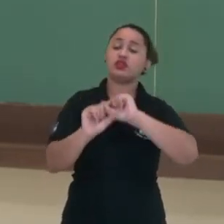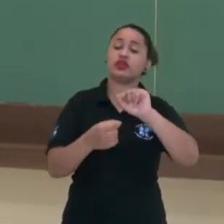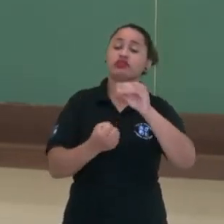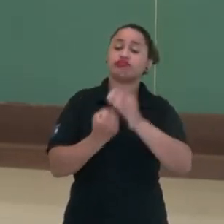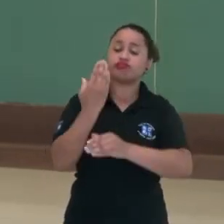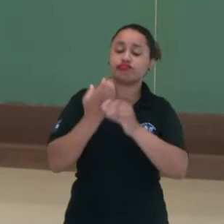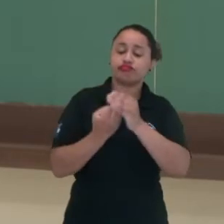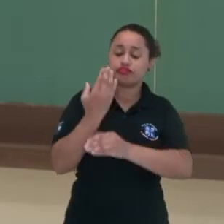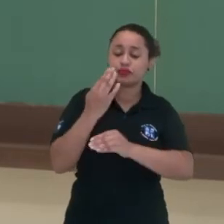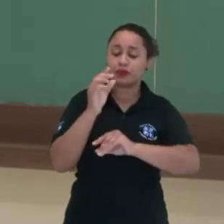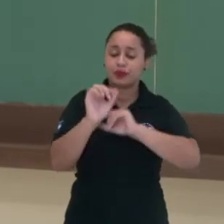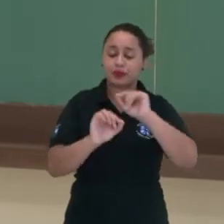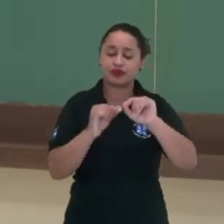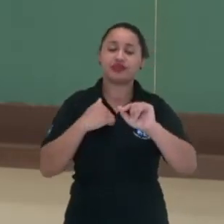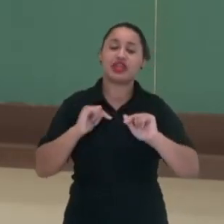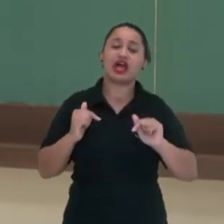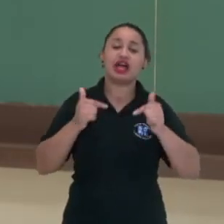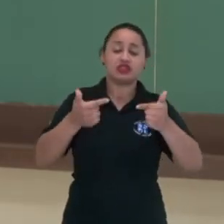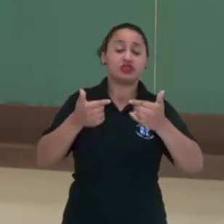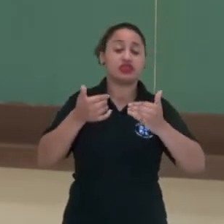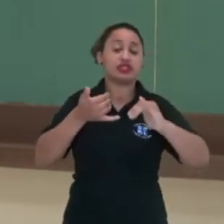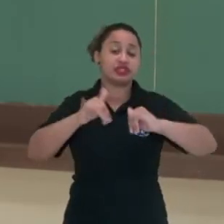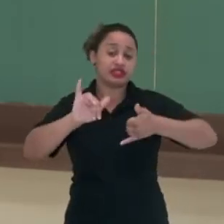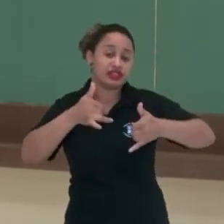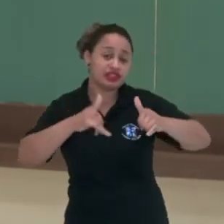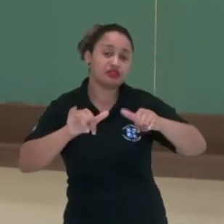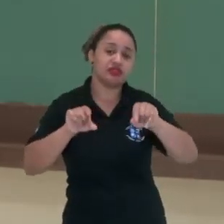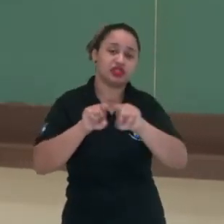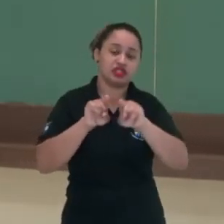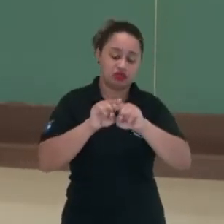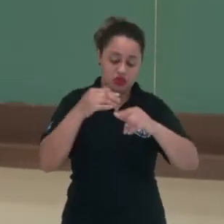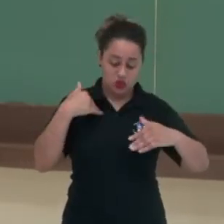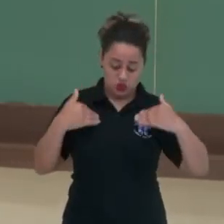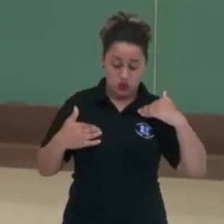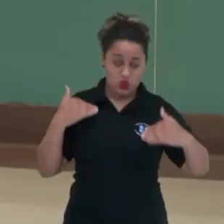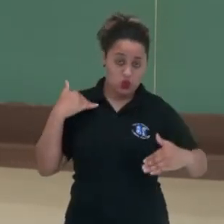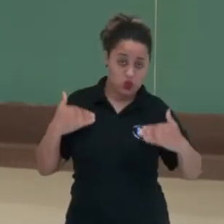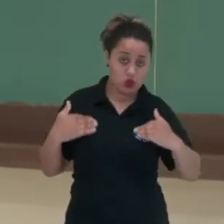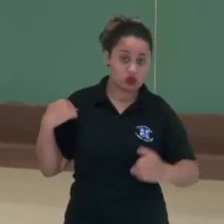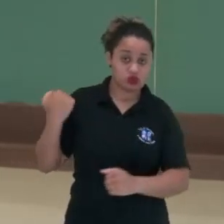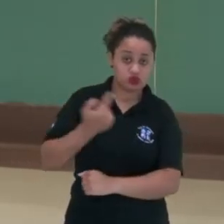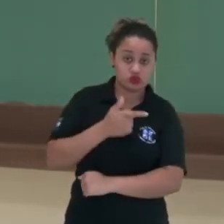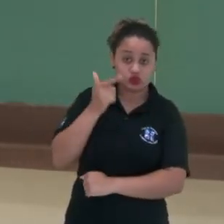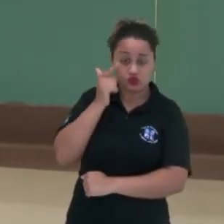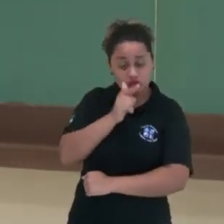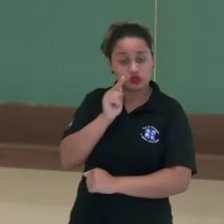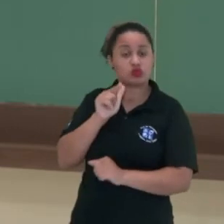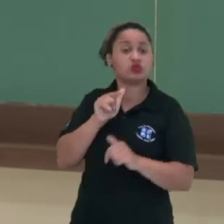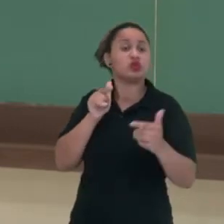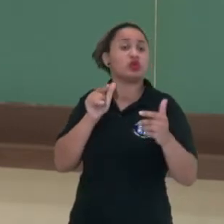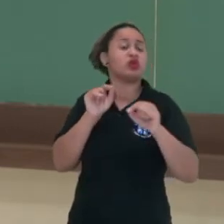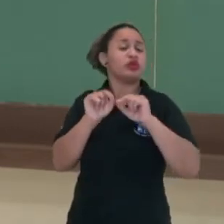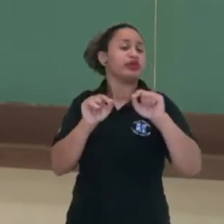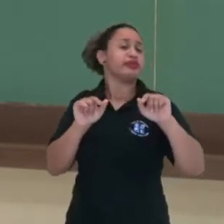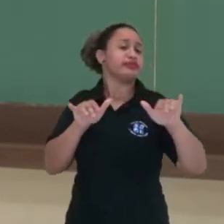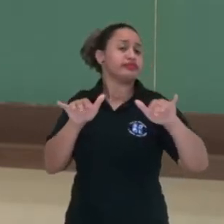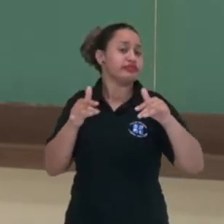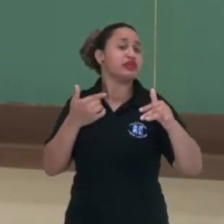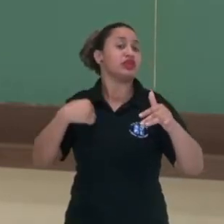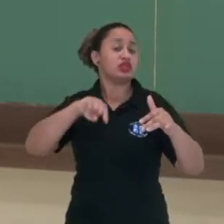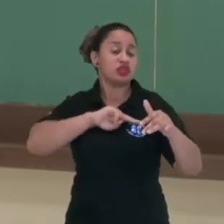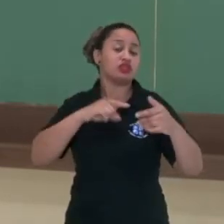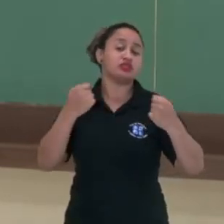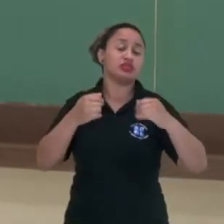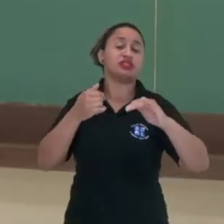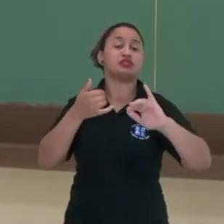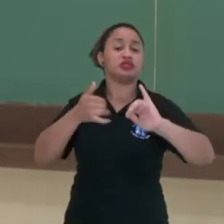fazendo reações químicas. Então, no nosso corpo, para nós conseguirmos fazer o nosso movimento, nós usamos a energia